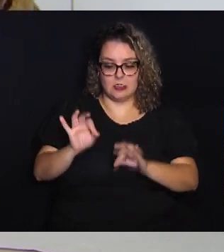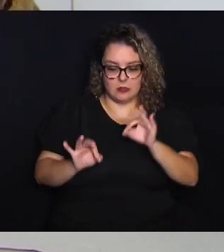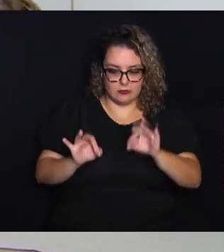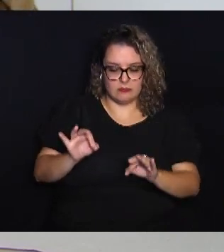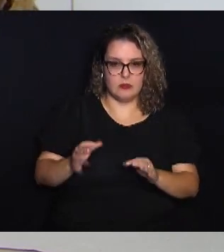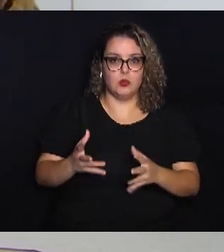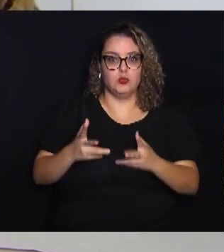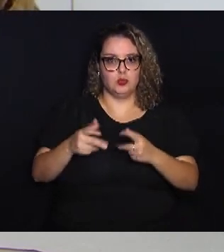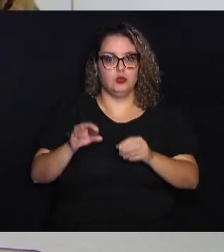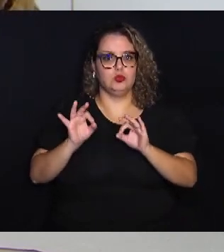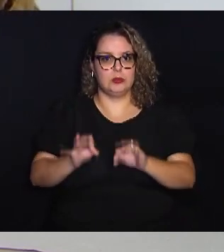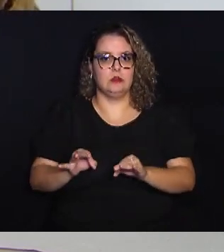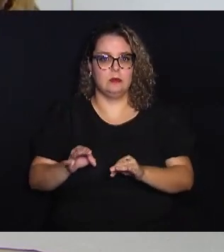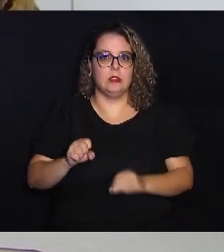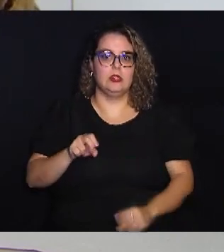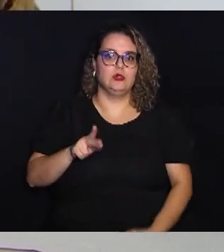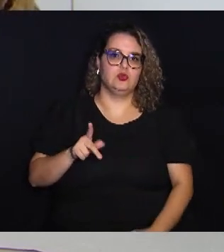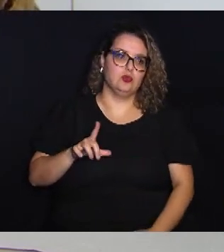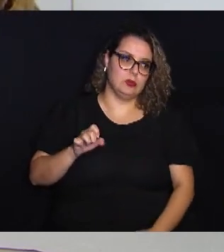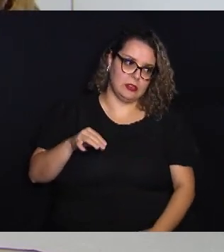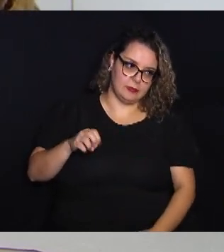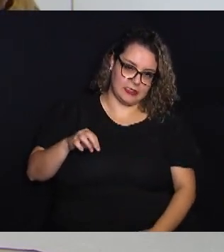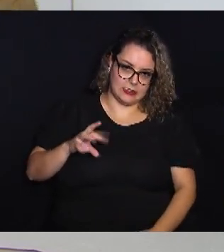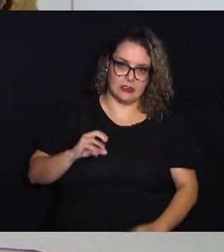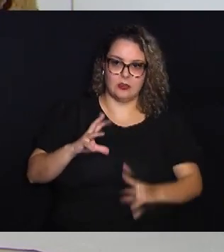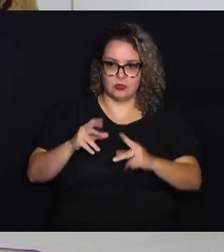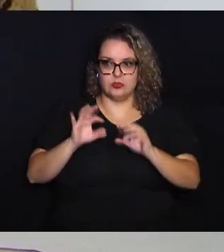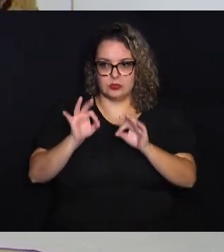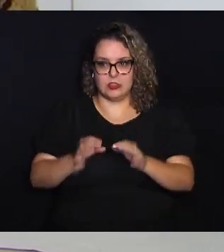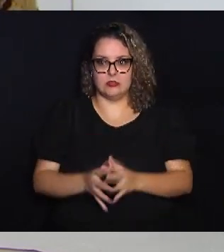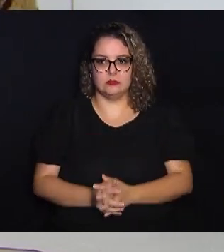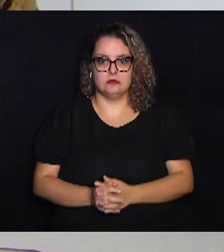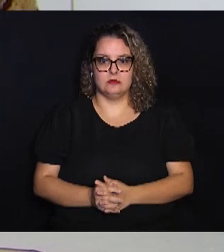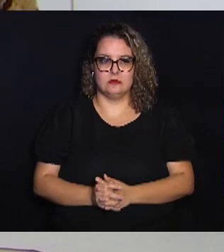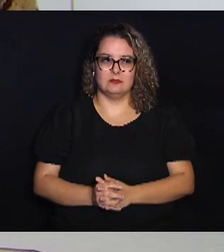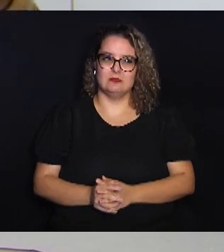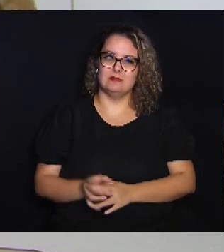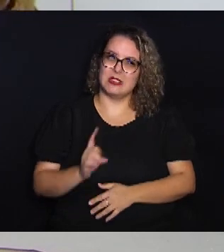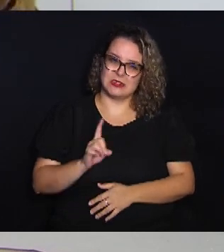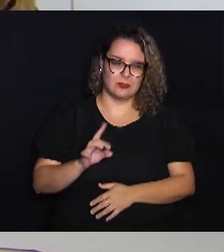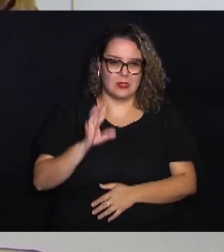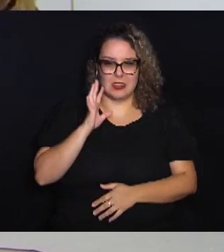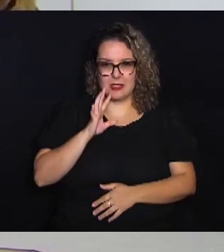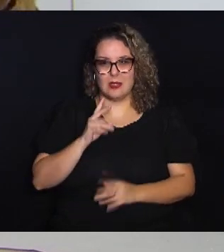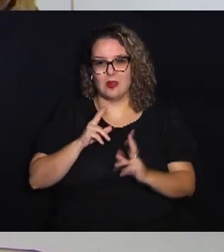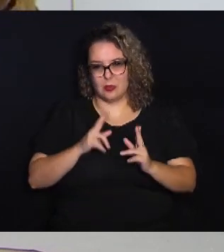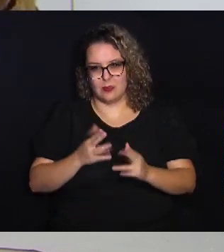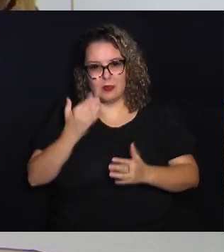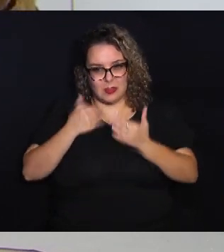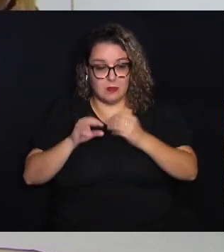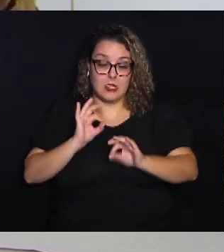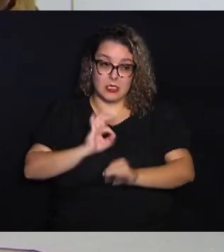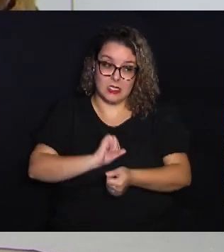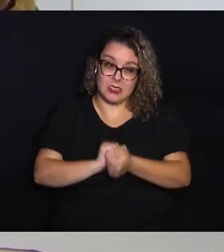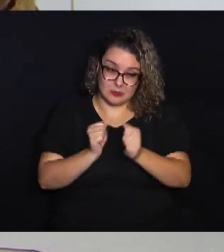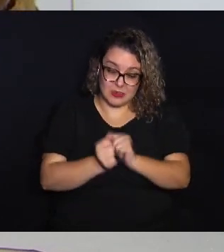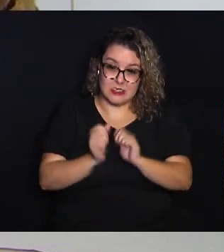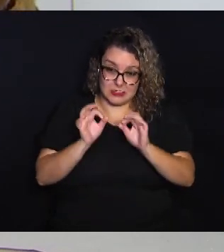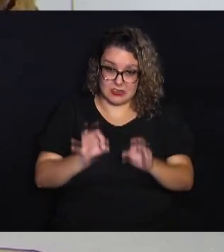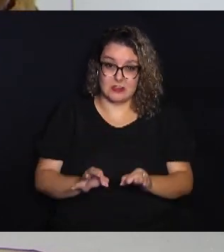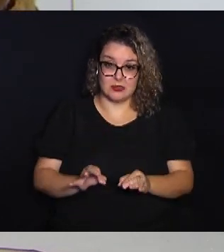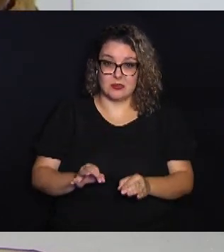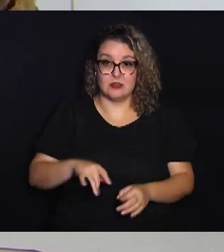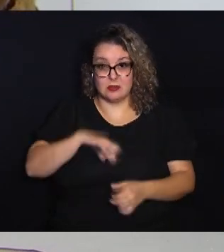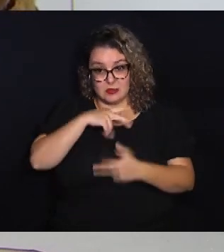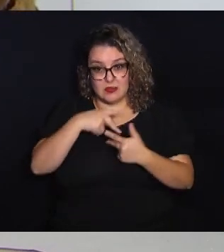que calcular tudo certinho para suplementar na medida certa. Mas não é tão interessante igual a gente fazer uma dieta adequada para esse